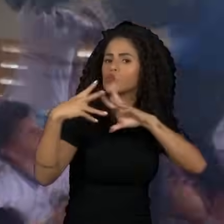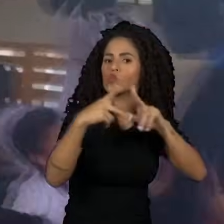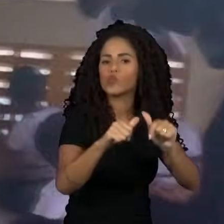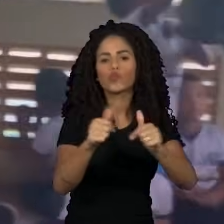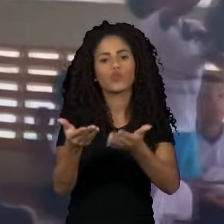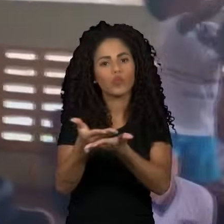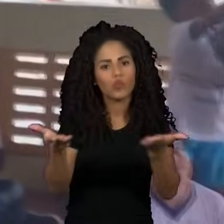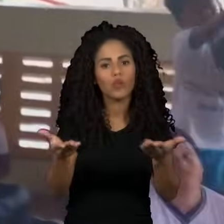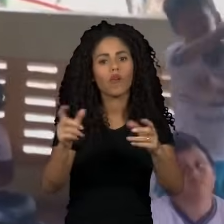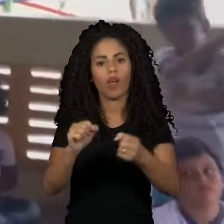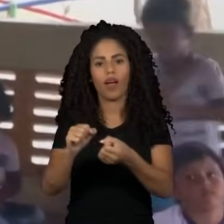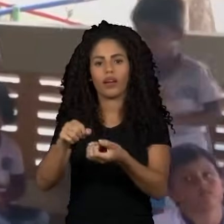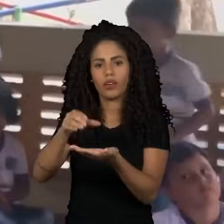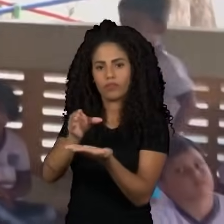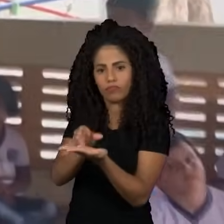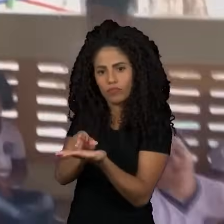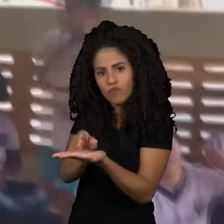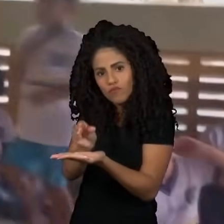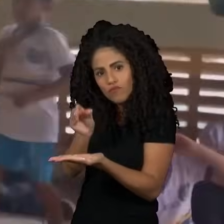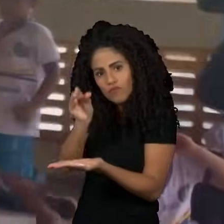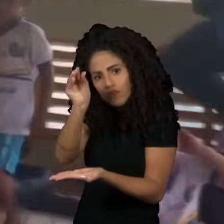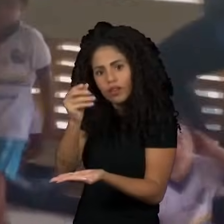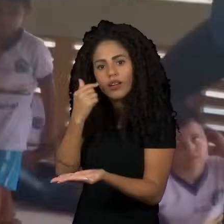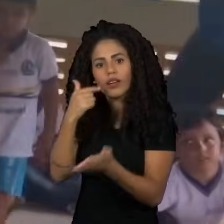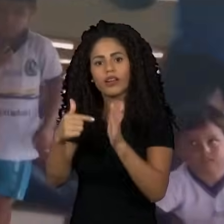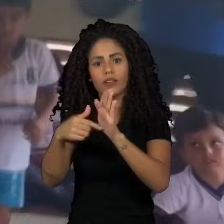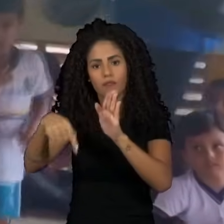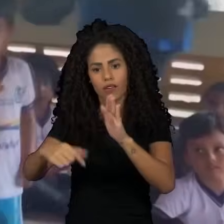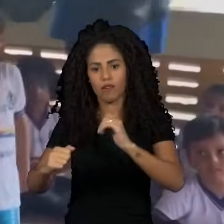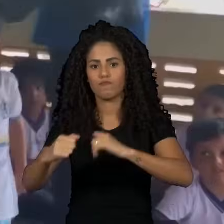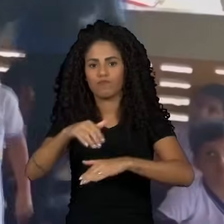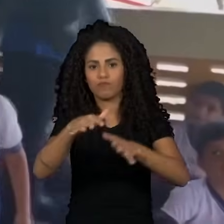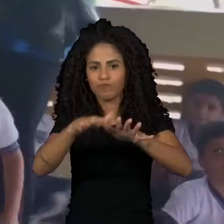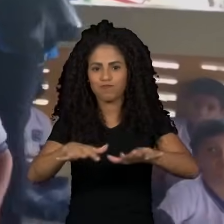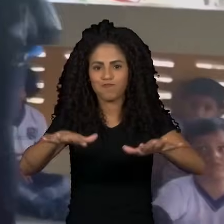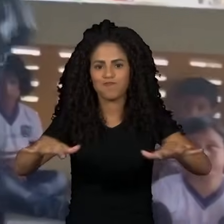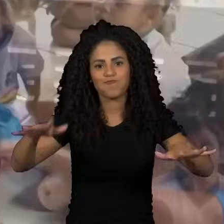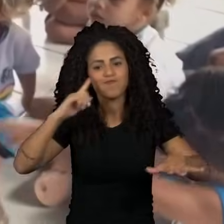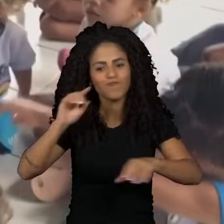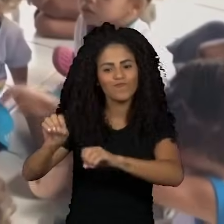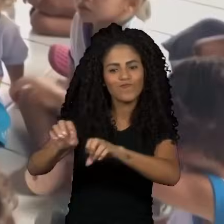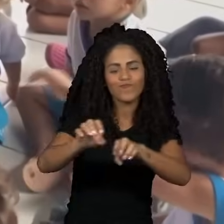Fernando de Noronha, que é o CIEB-MQE e a Aérea Arquipélago Fernando de Noronha.